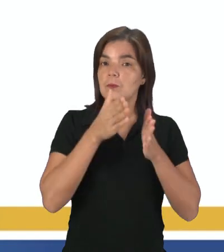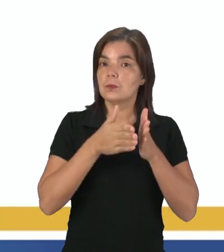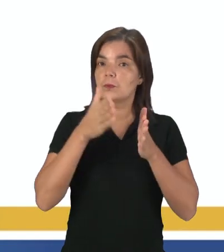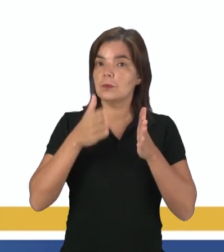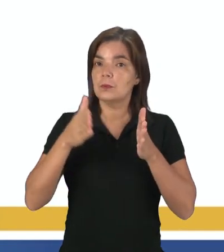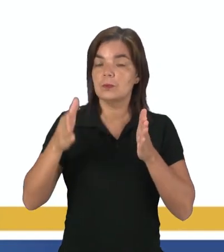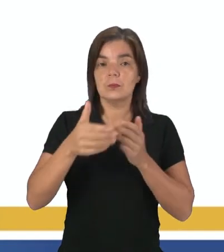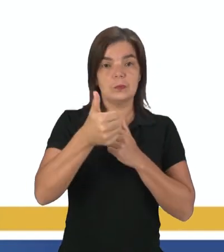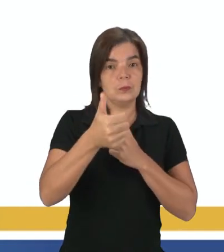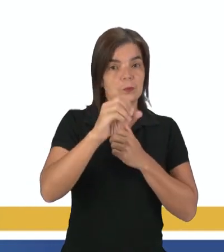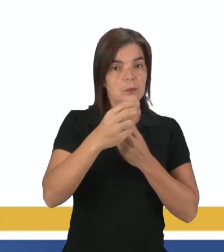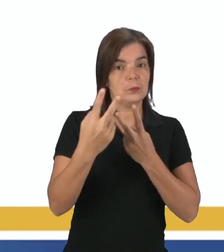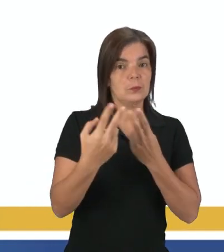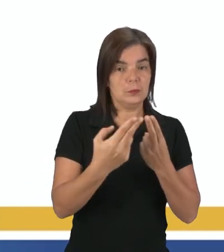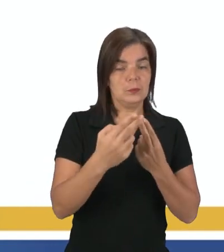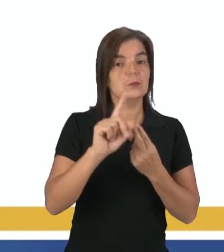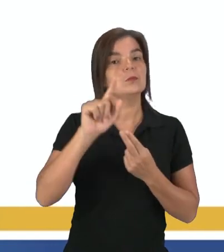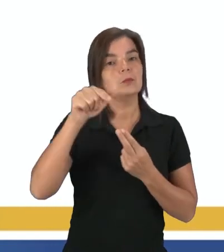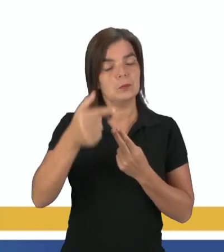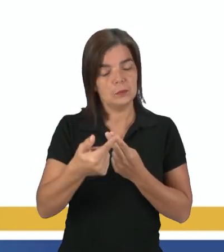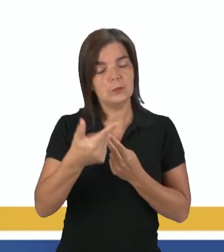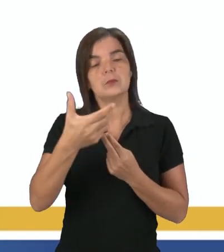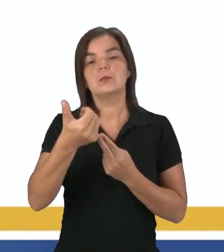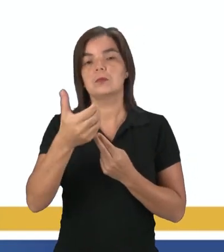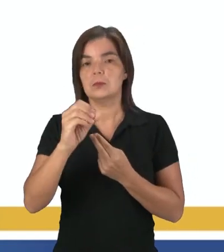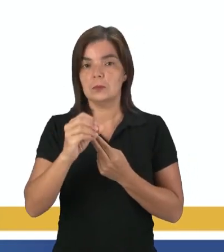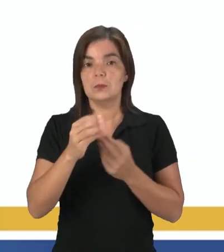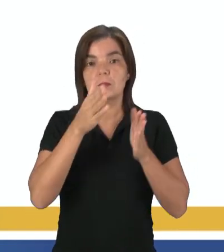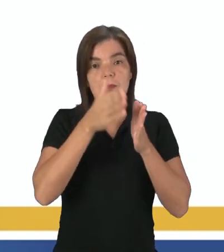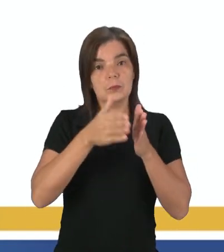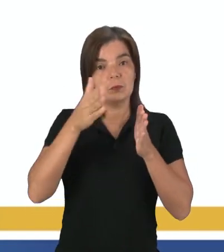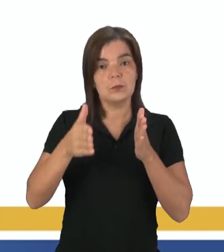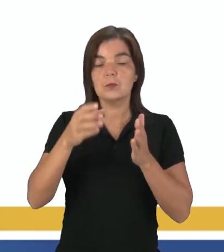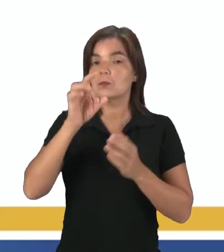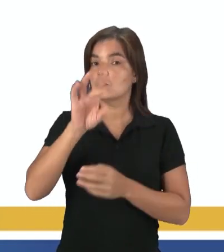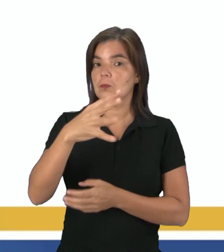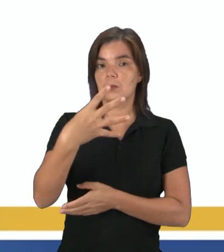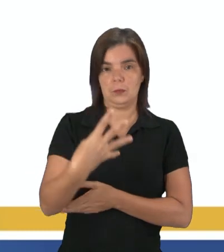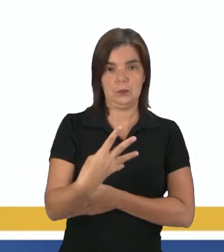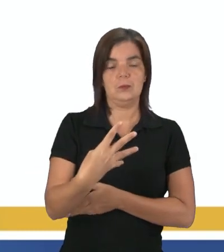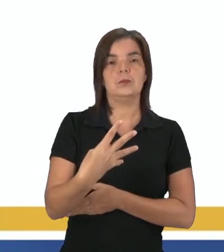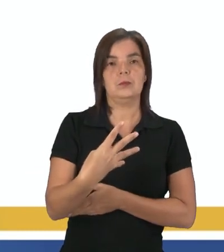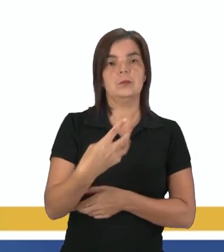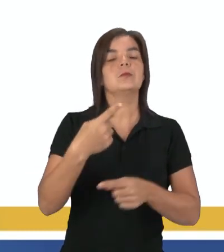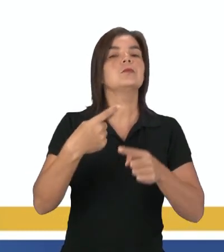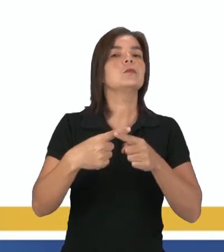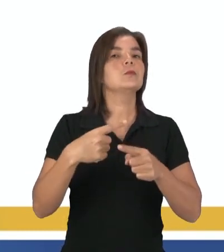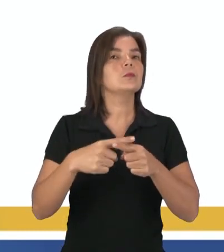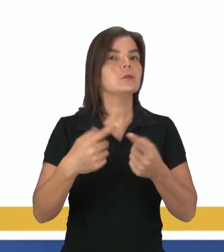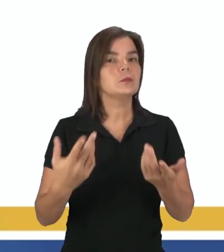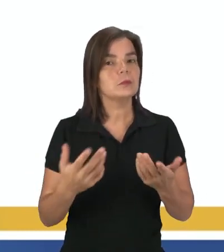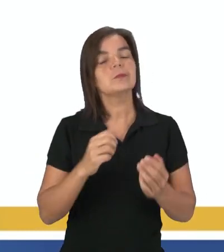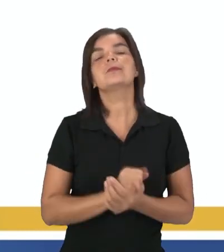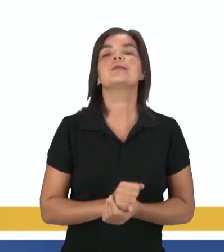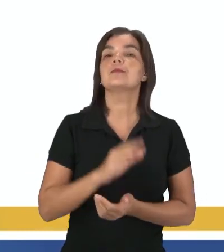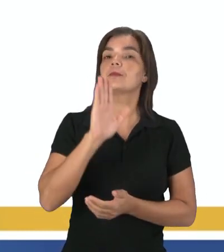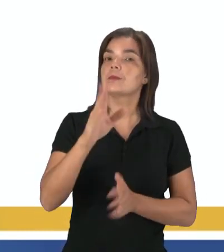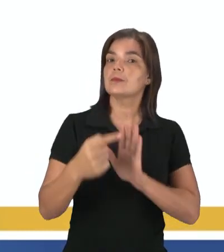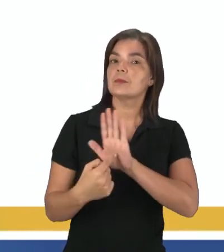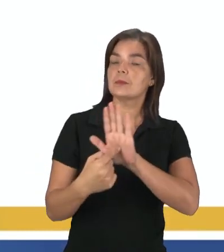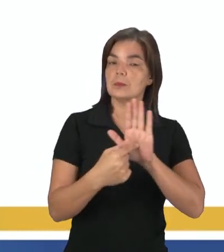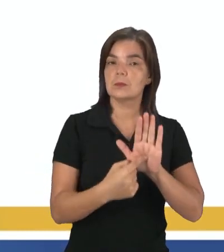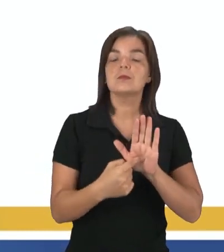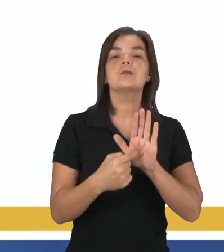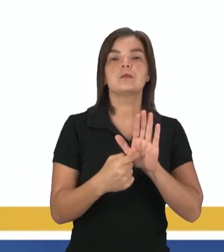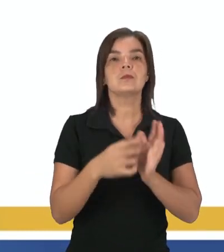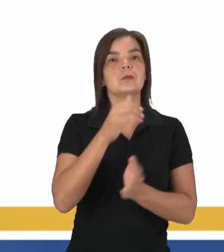dividir em 10 partes iguais e depois em mais 10 partes, eu dividi em apenas 4. Porque aí já aparece com o nosso